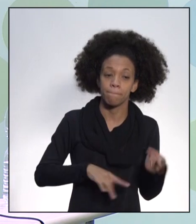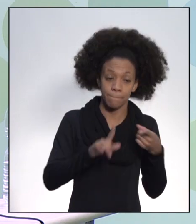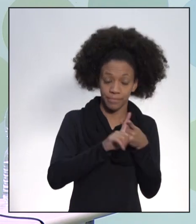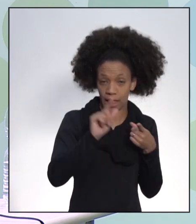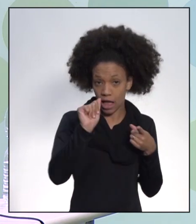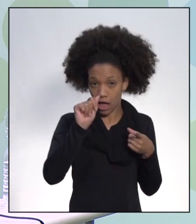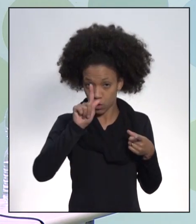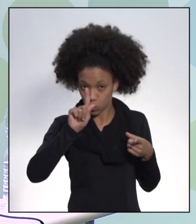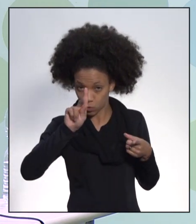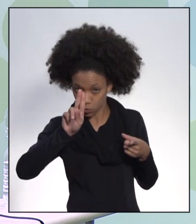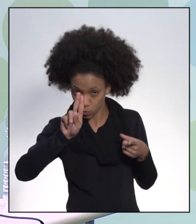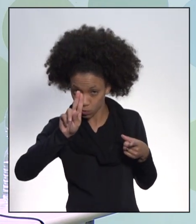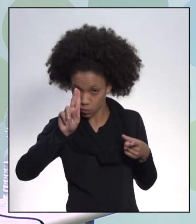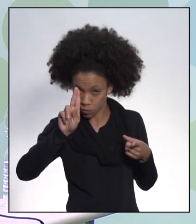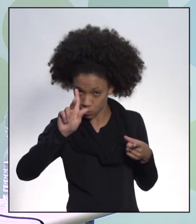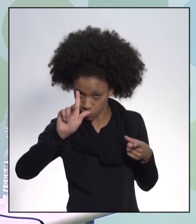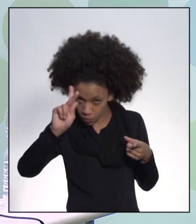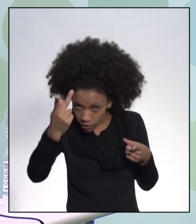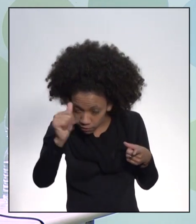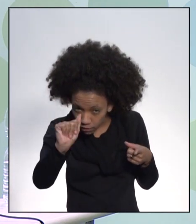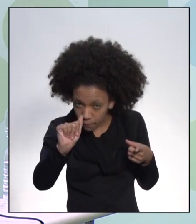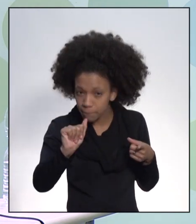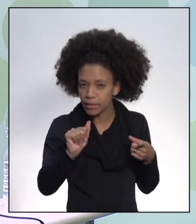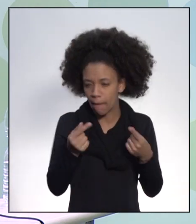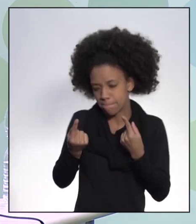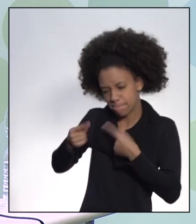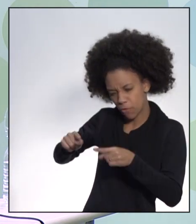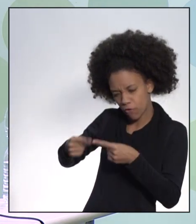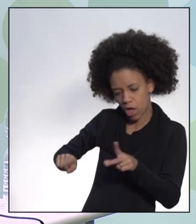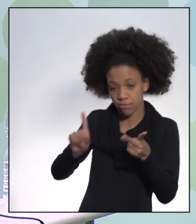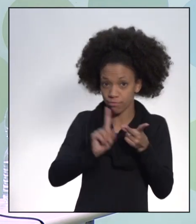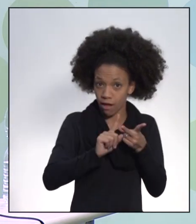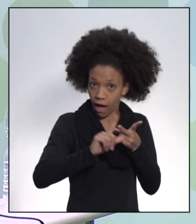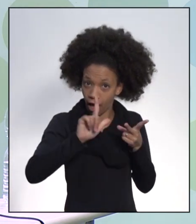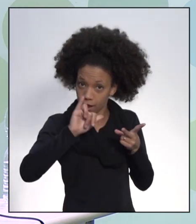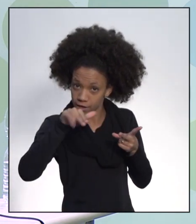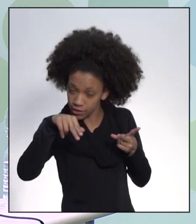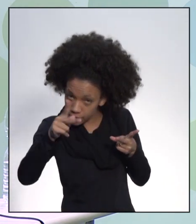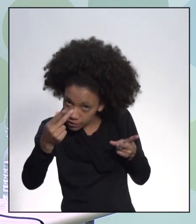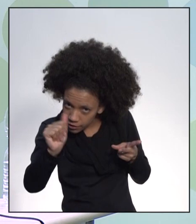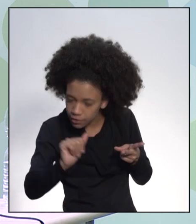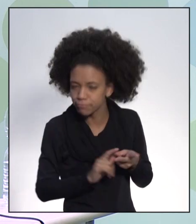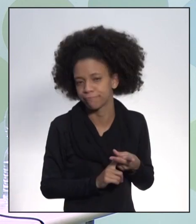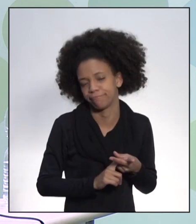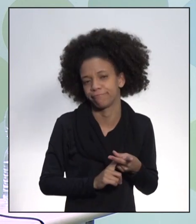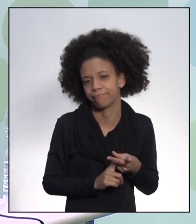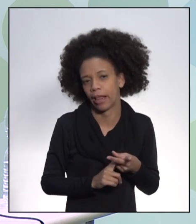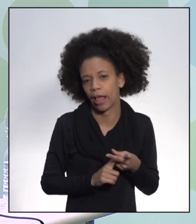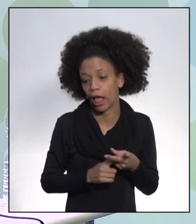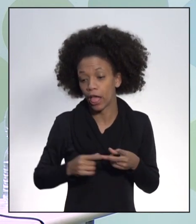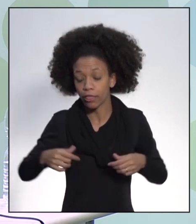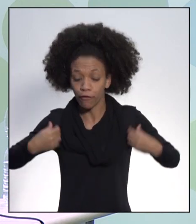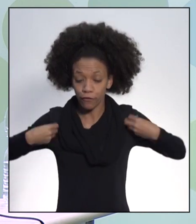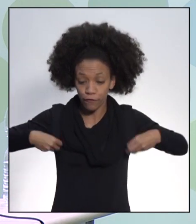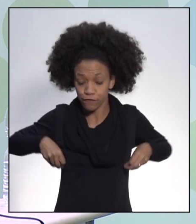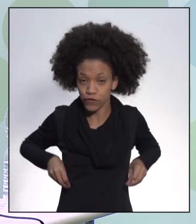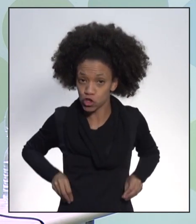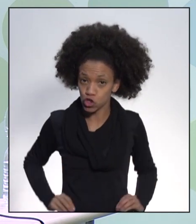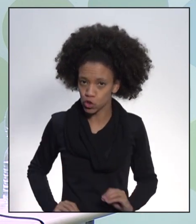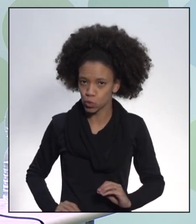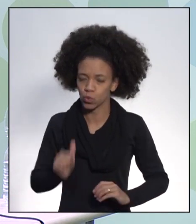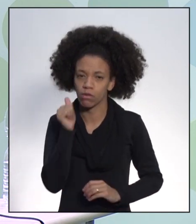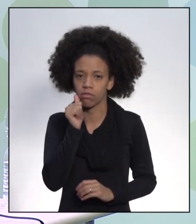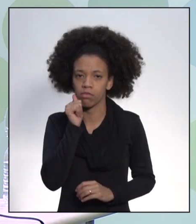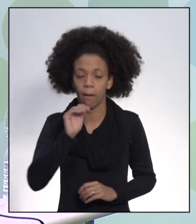que está provocando a linha, né? Lá no jogo de costura de uma baronesa, né? Então, você, olha,